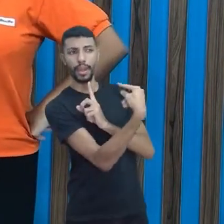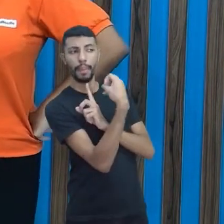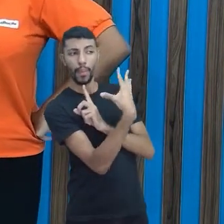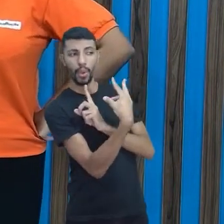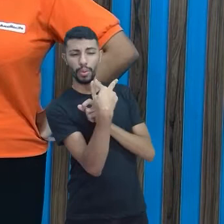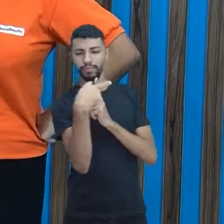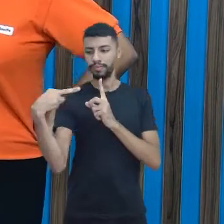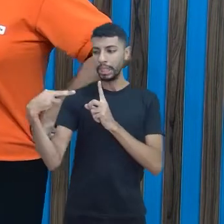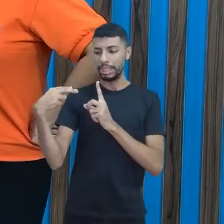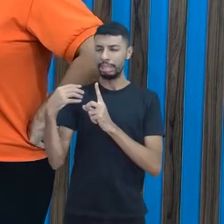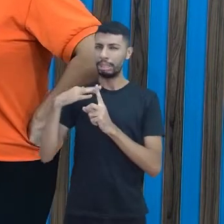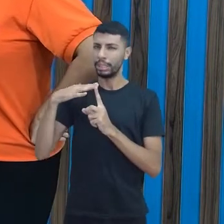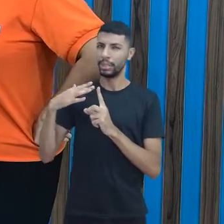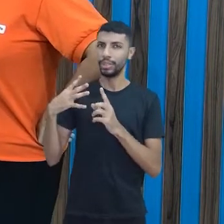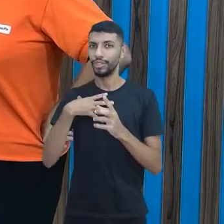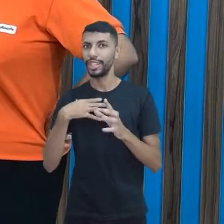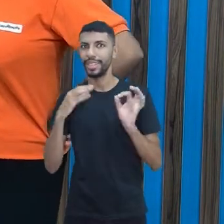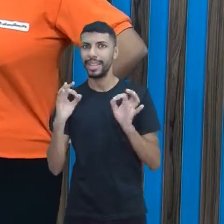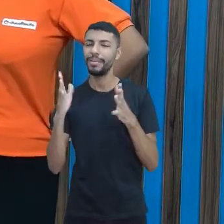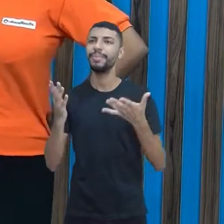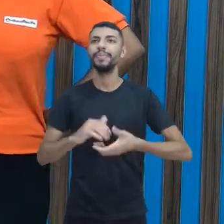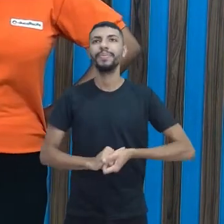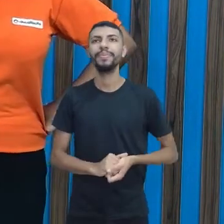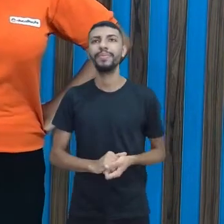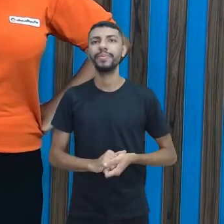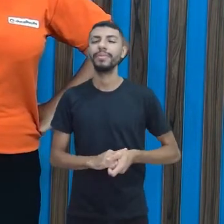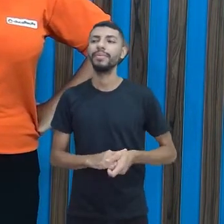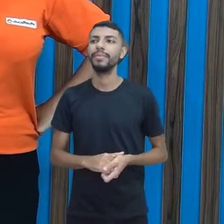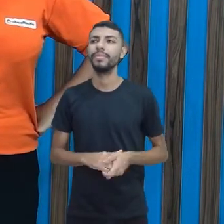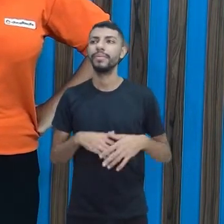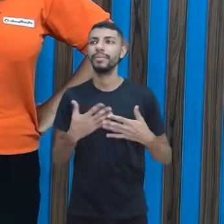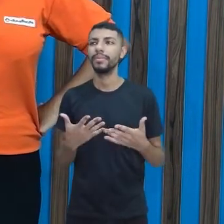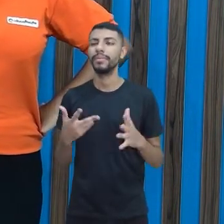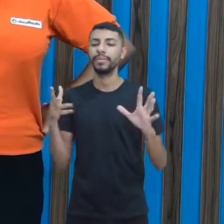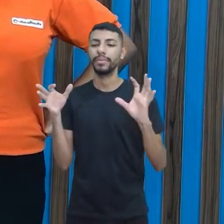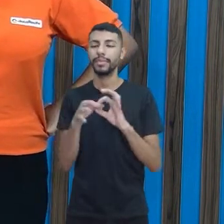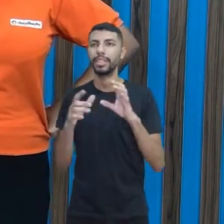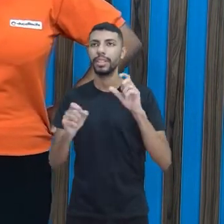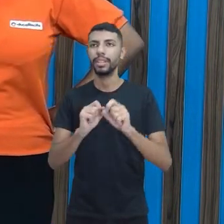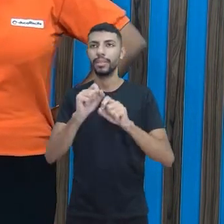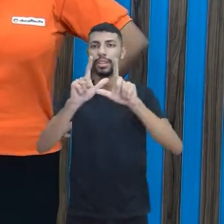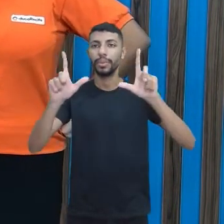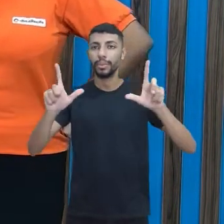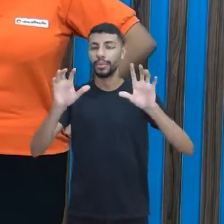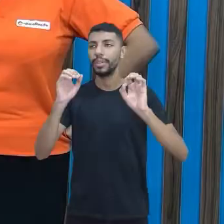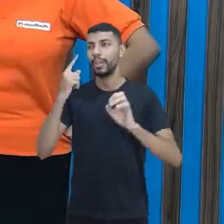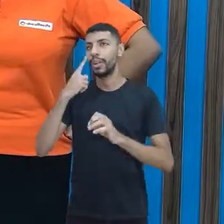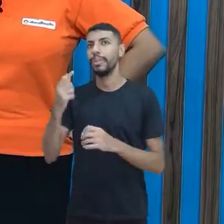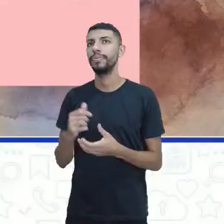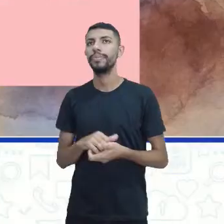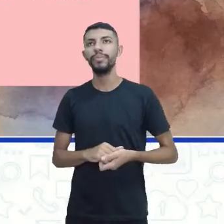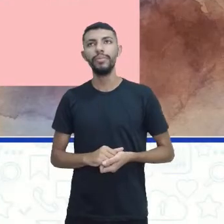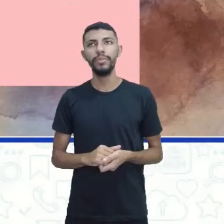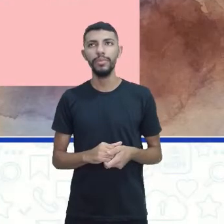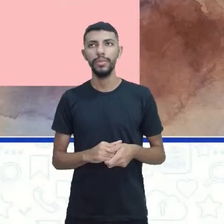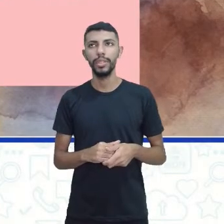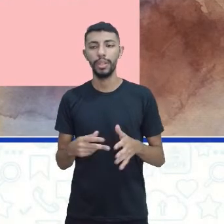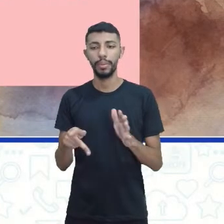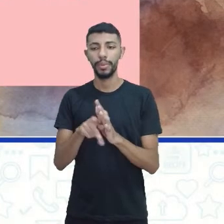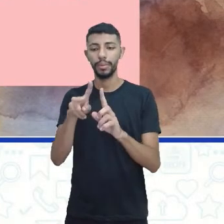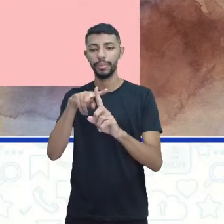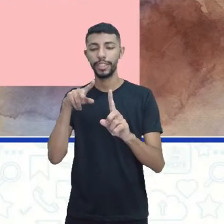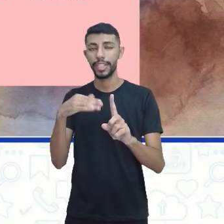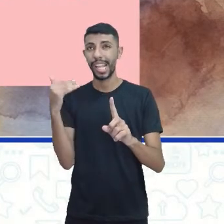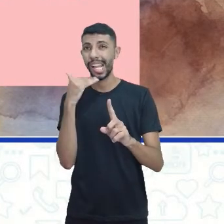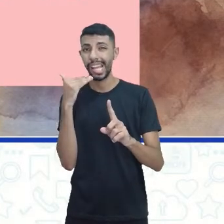Por que não tentar? E aí, falando sobre o quadro, né, sobre o afresco, então, dispostas numa perspectiva sem